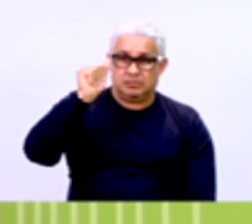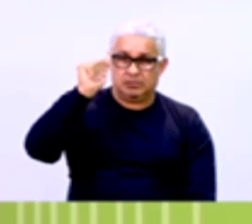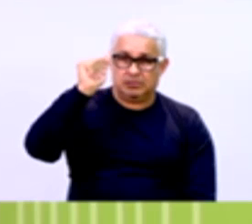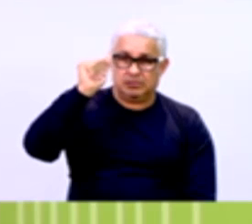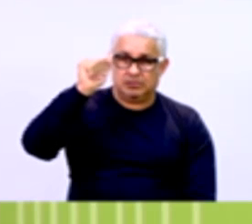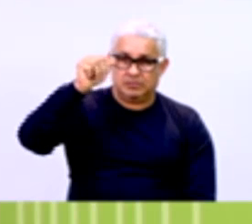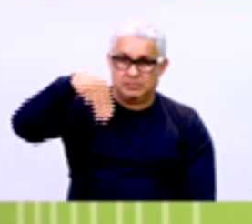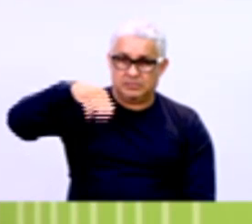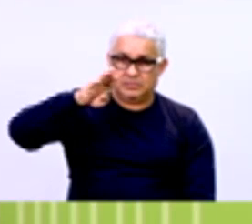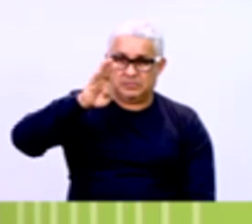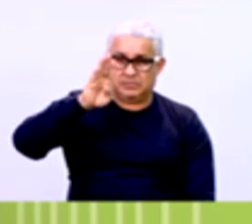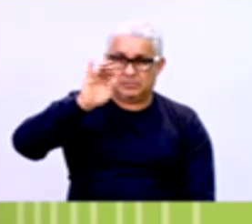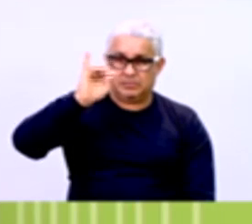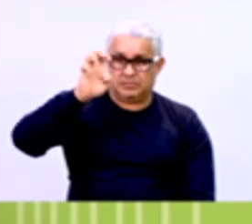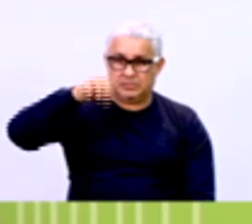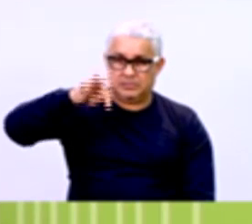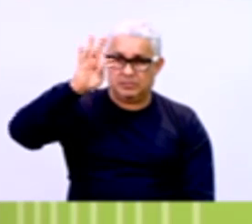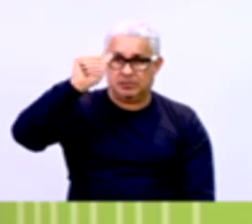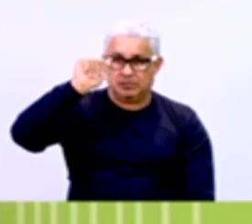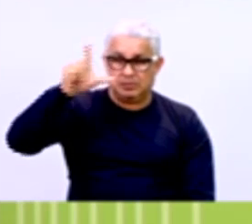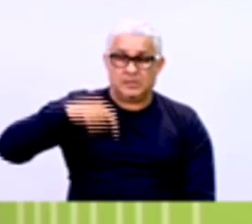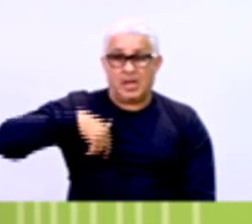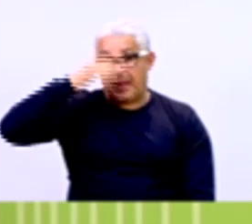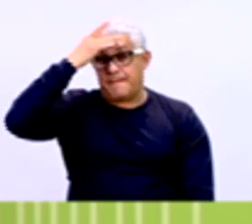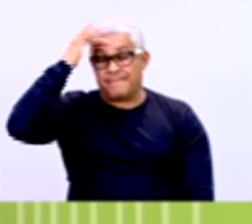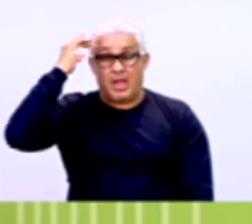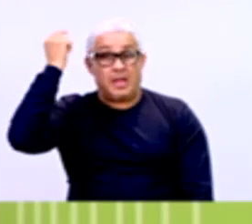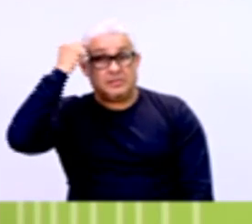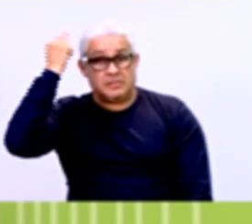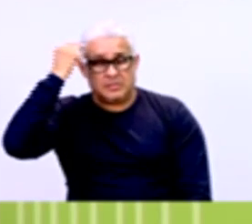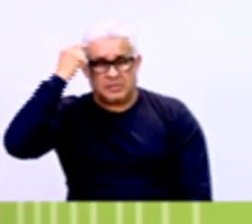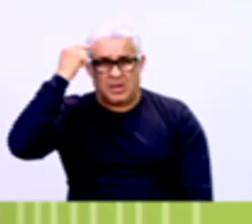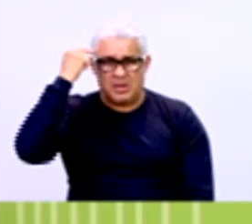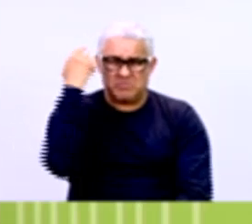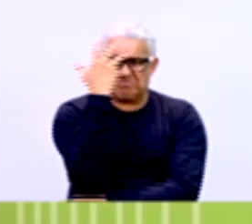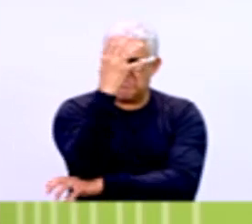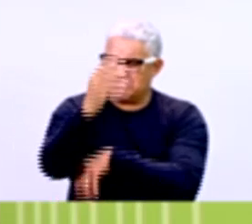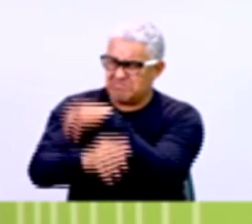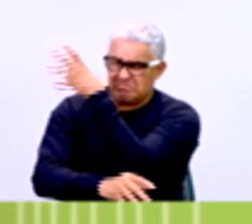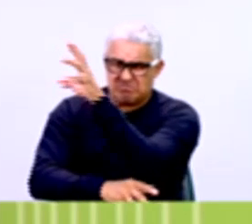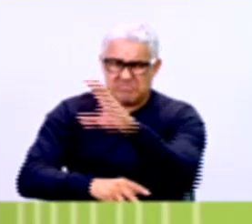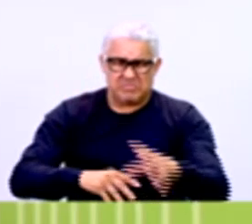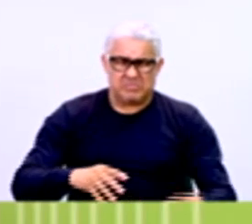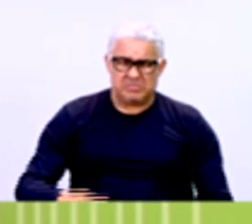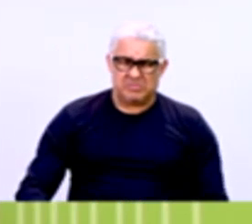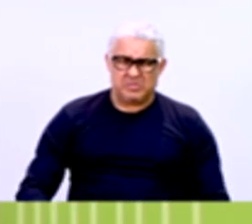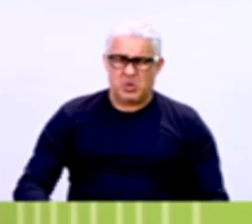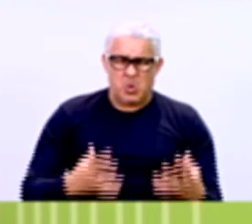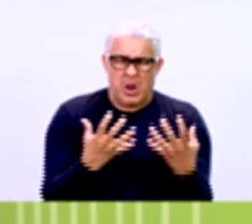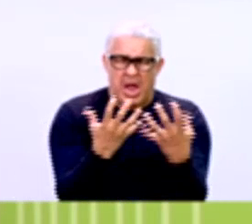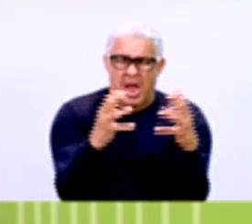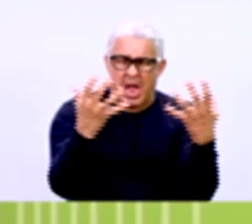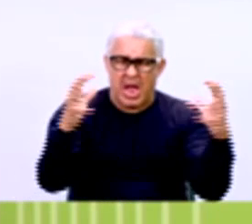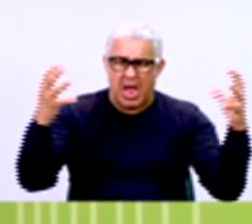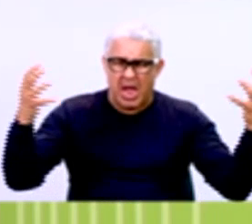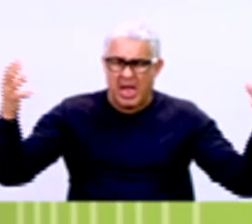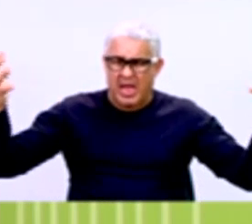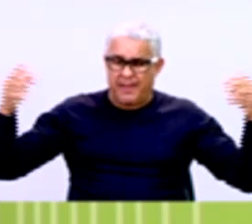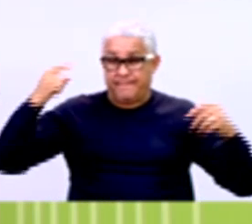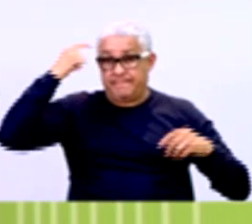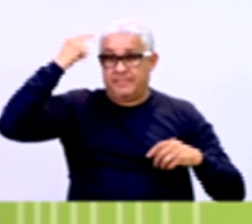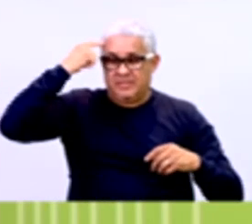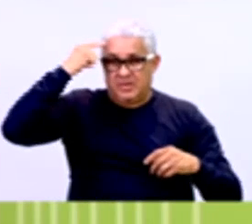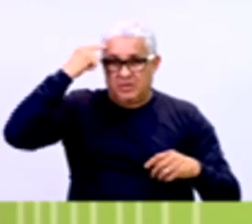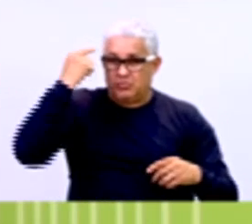recursos naturais eram infinitos, que os impactos eles eram rapidamente, como é que eu